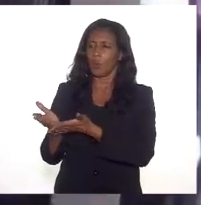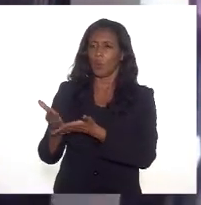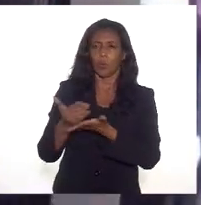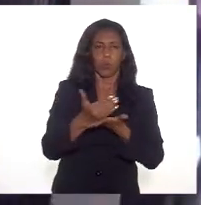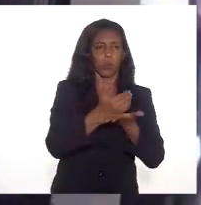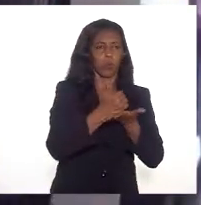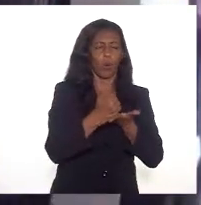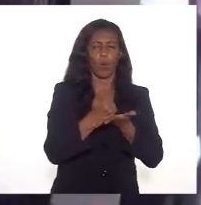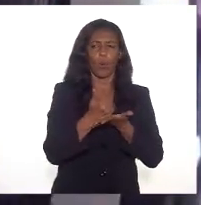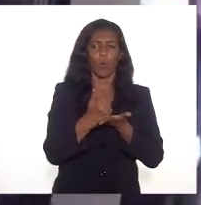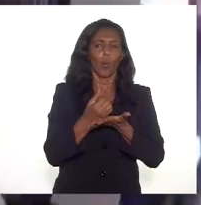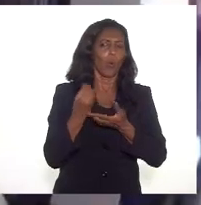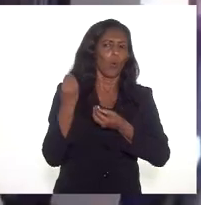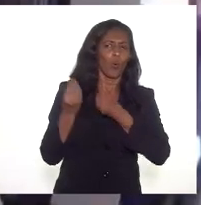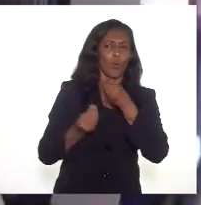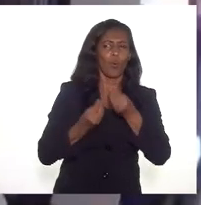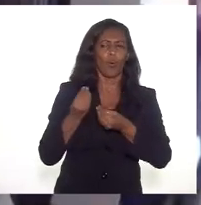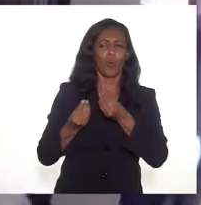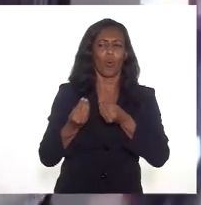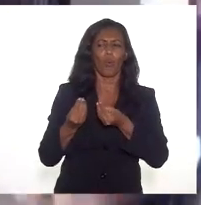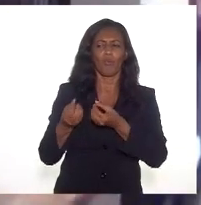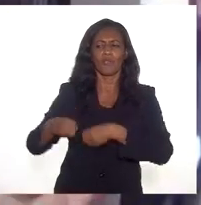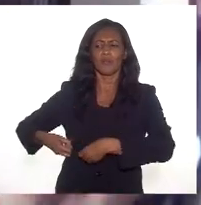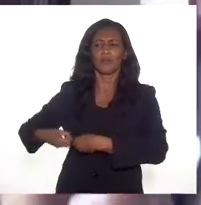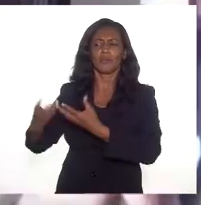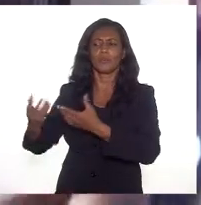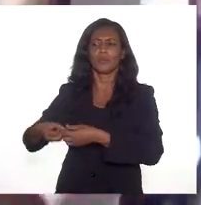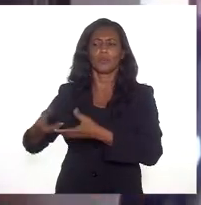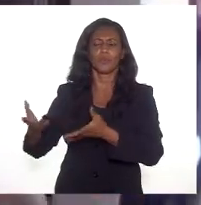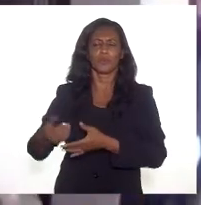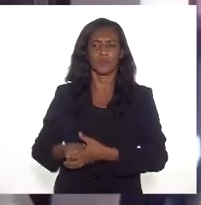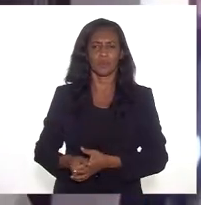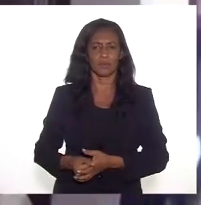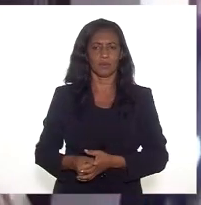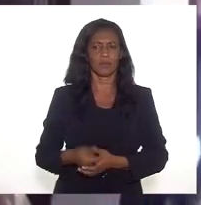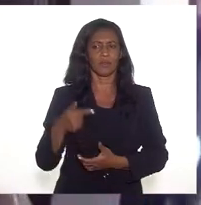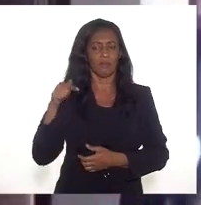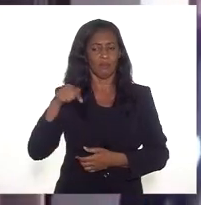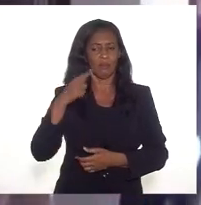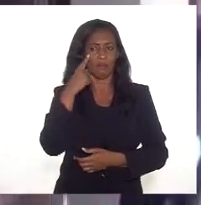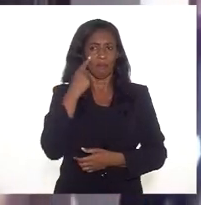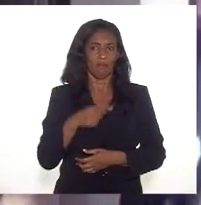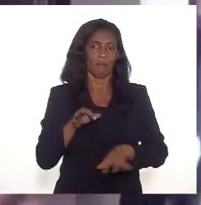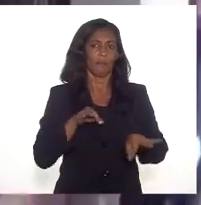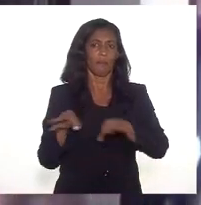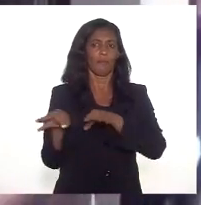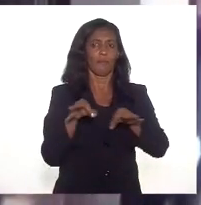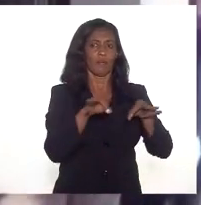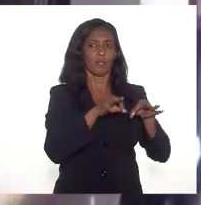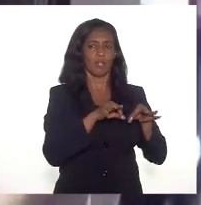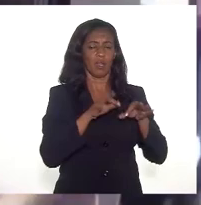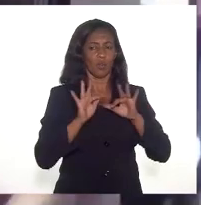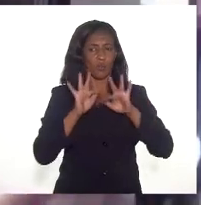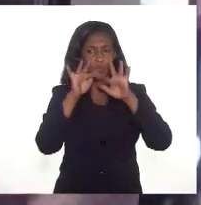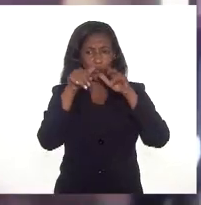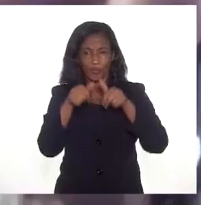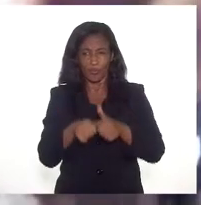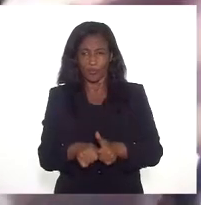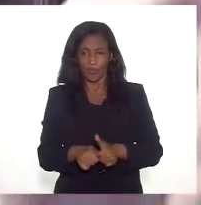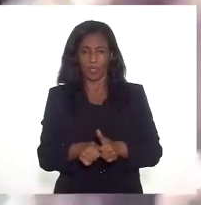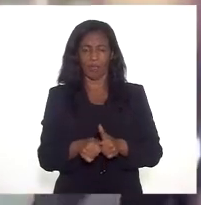serão aportados. Isso daí requer, no planejamento, ao final dele,